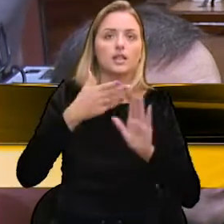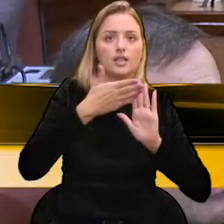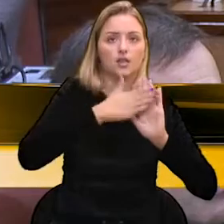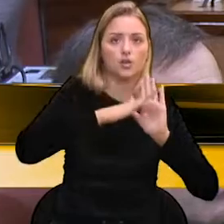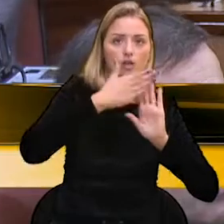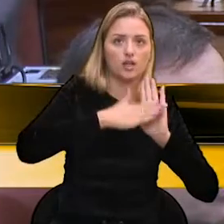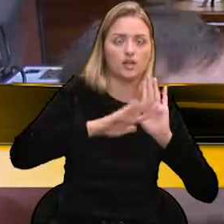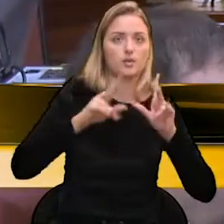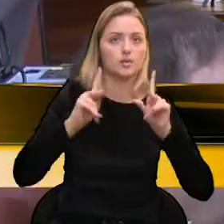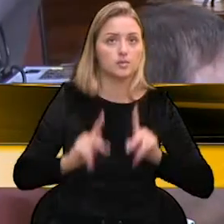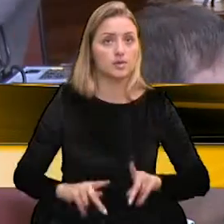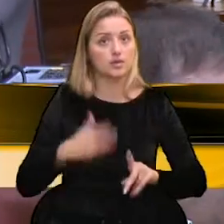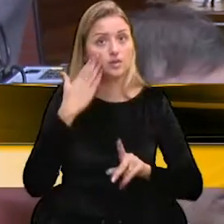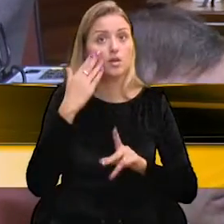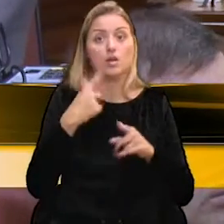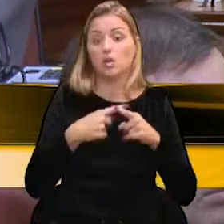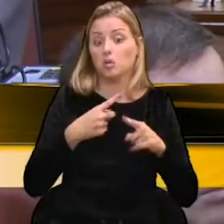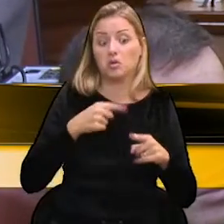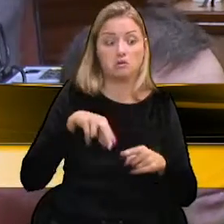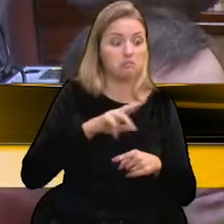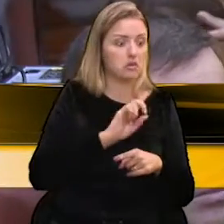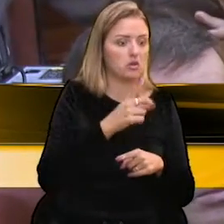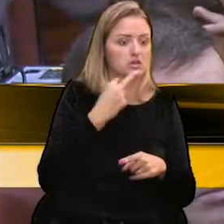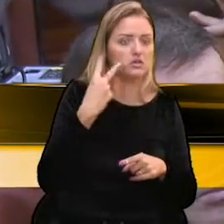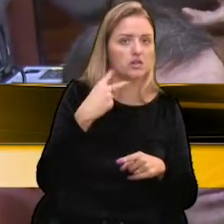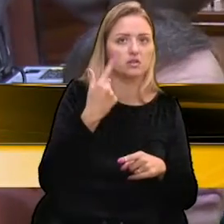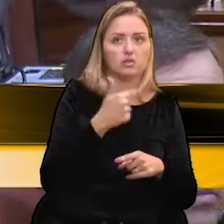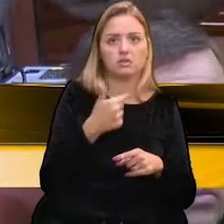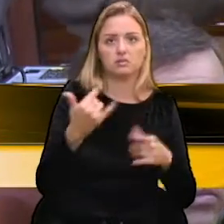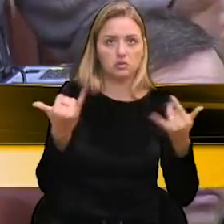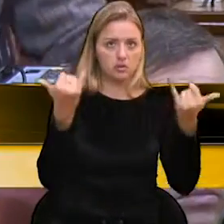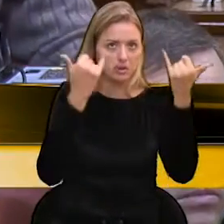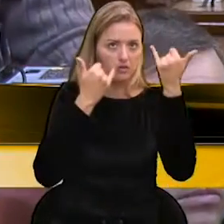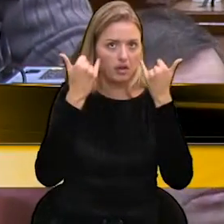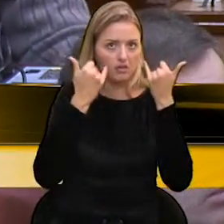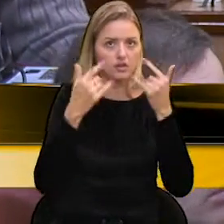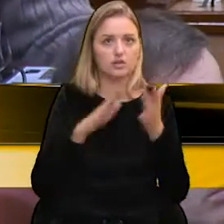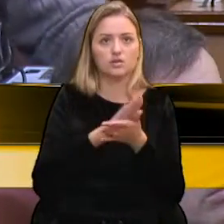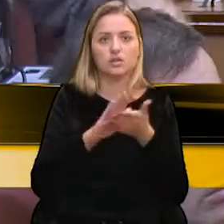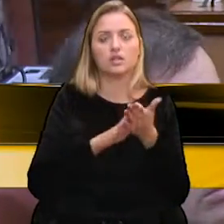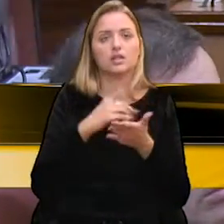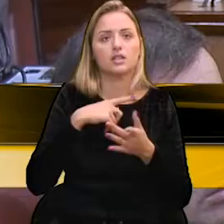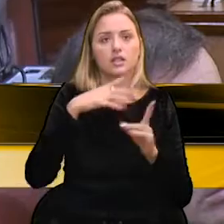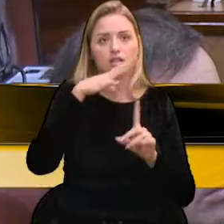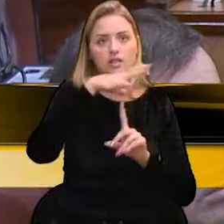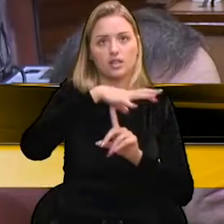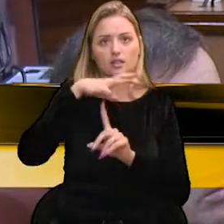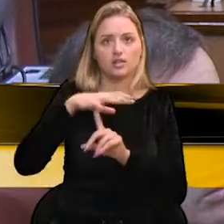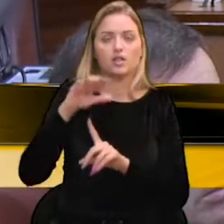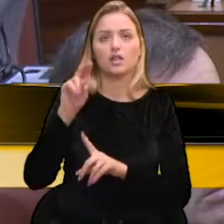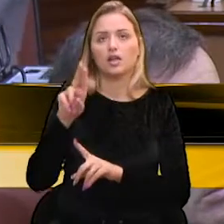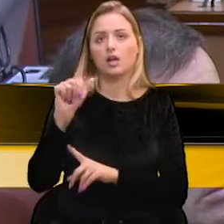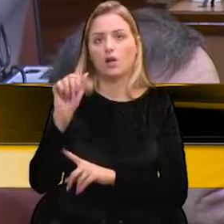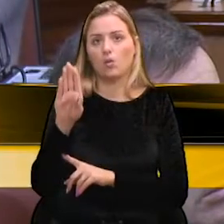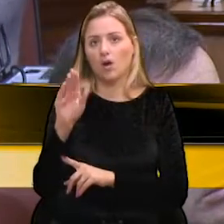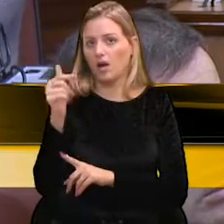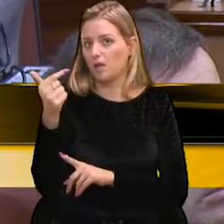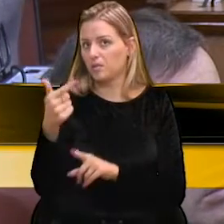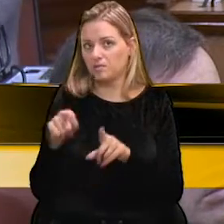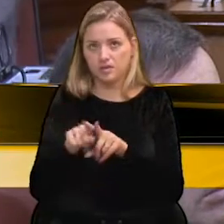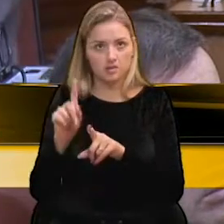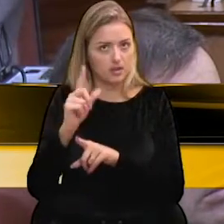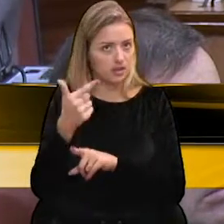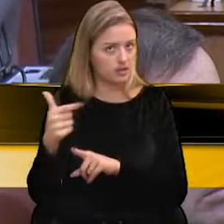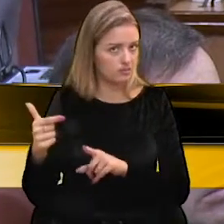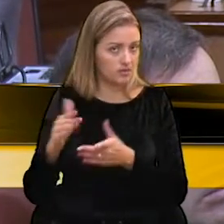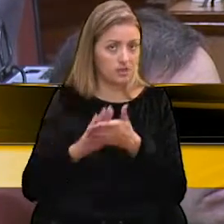para que a comunidade possa saber, porque nem nós, vereadores, fomos avisados que teria essas feiras. A UAB não foi comunicada para avisar as